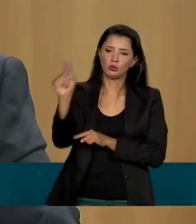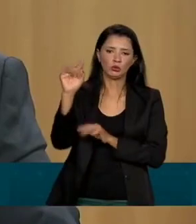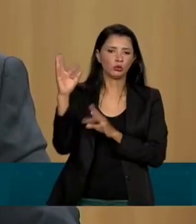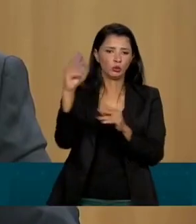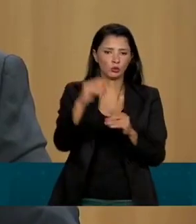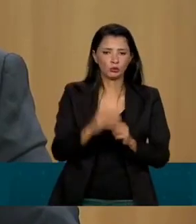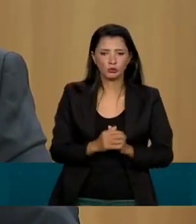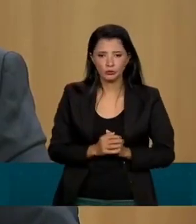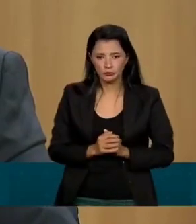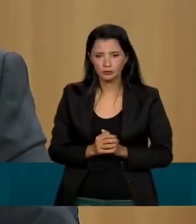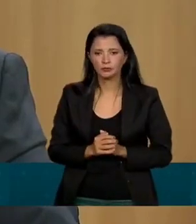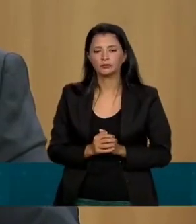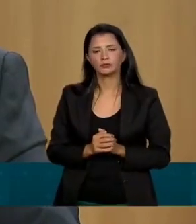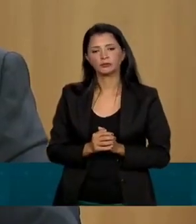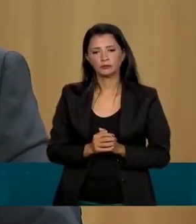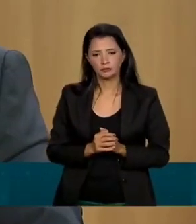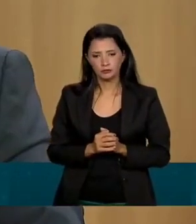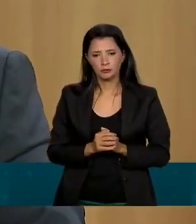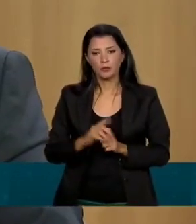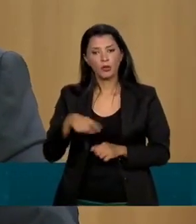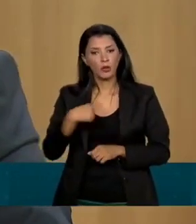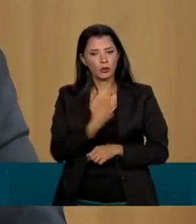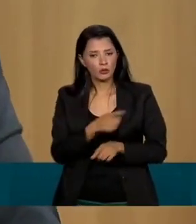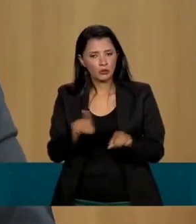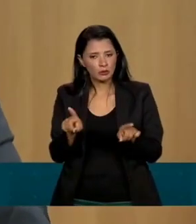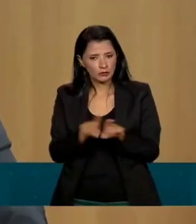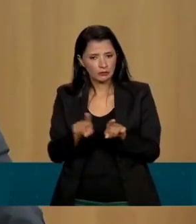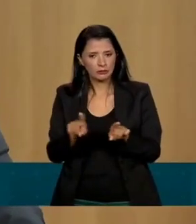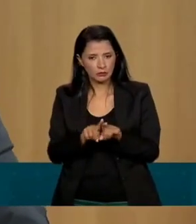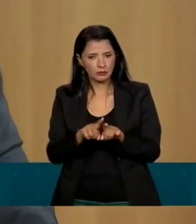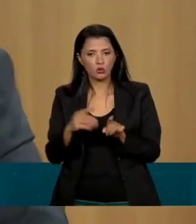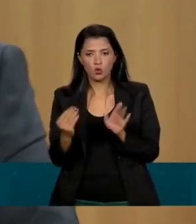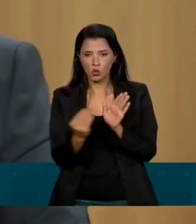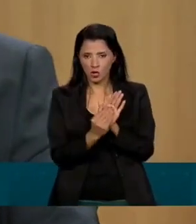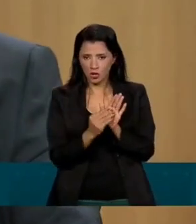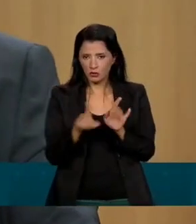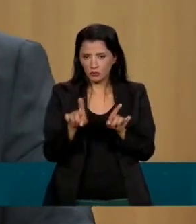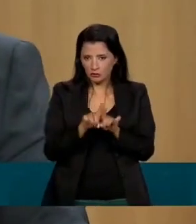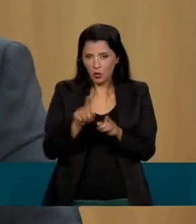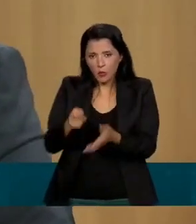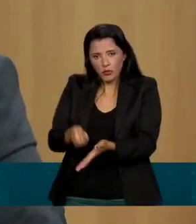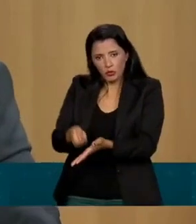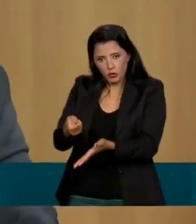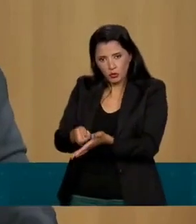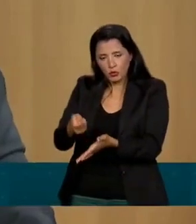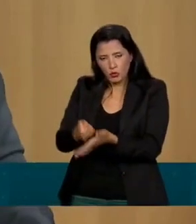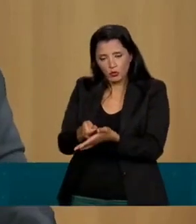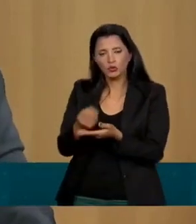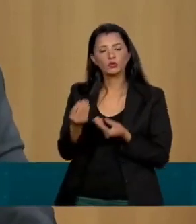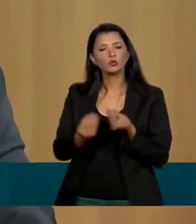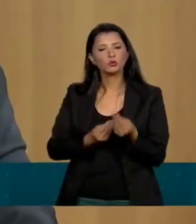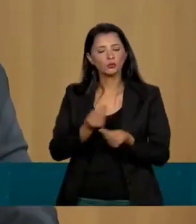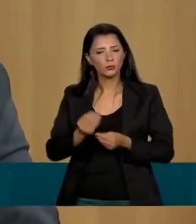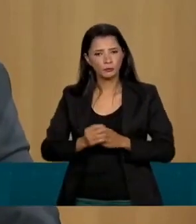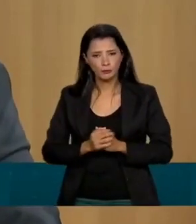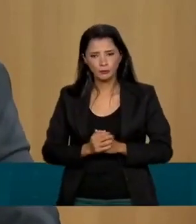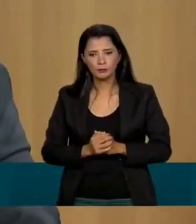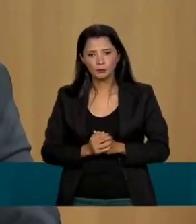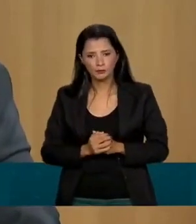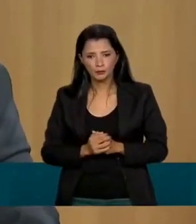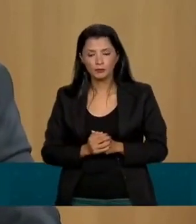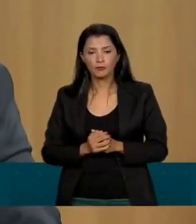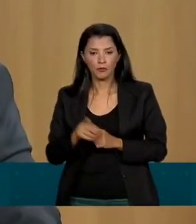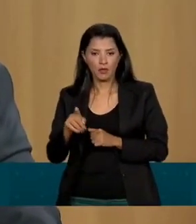nacional. Nós estamos também fixando a obrigatoriedade de